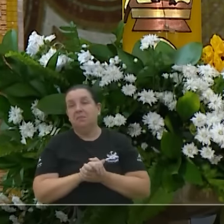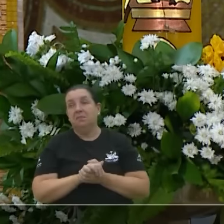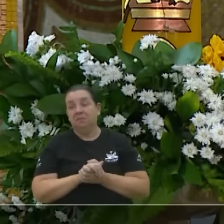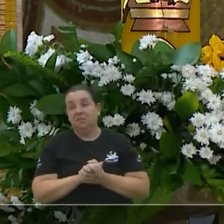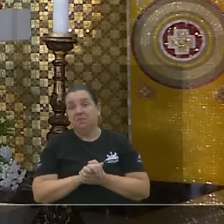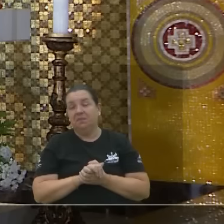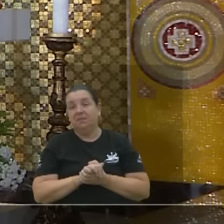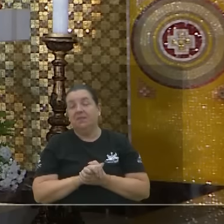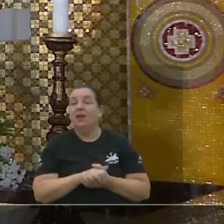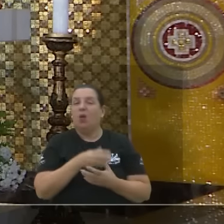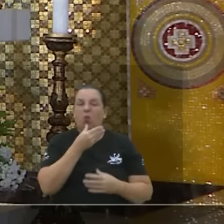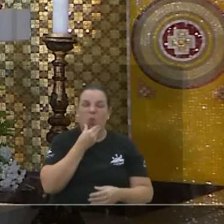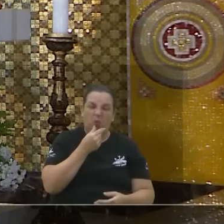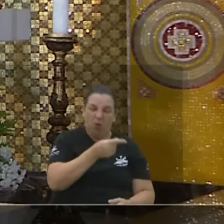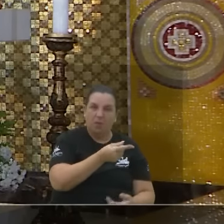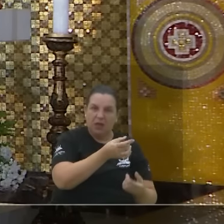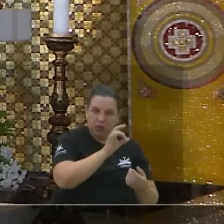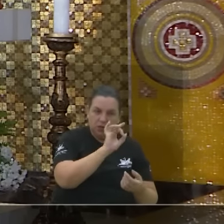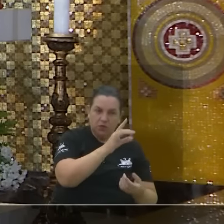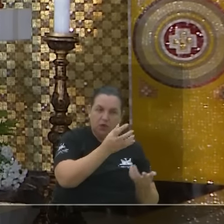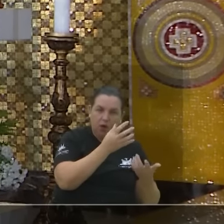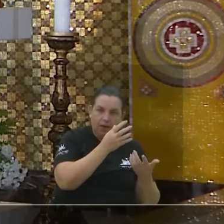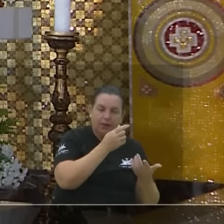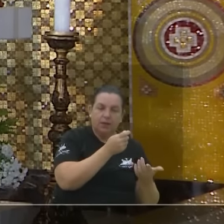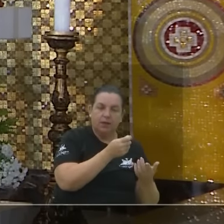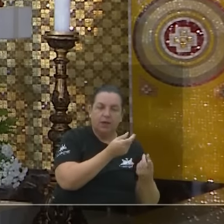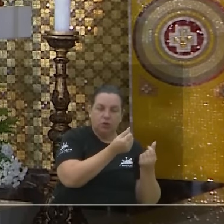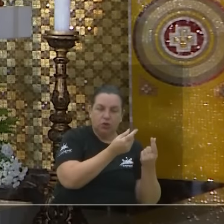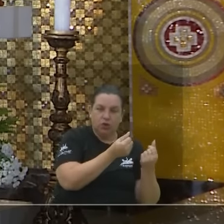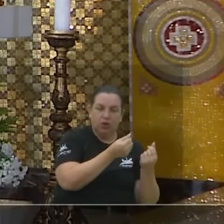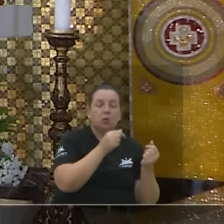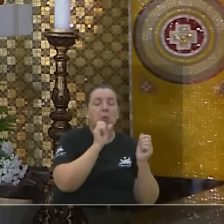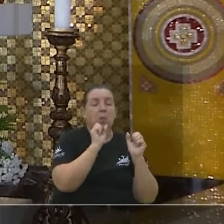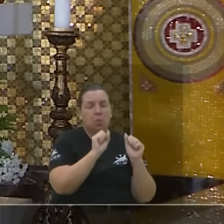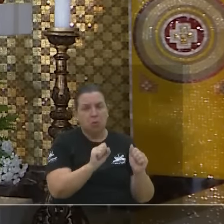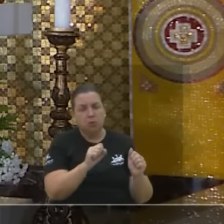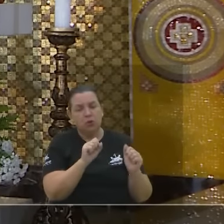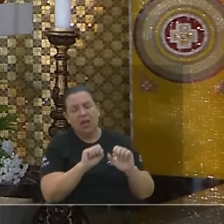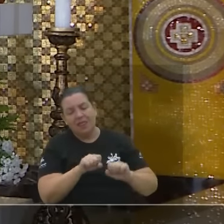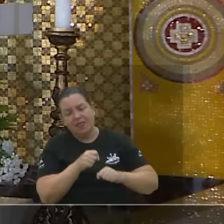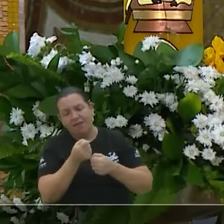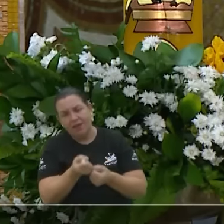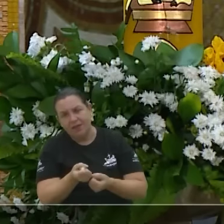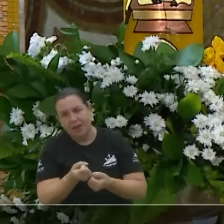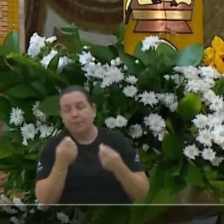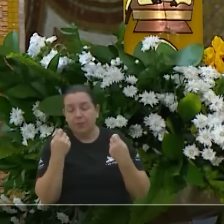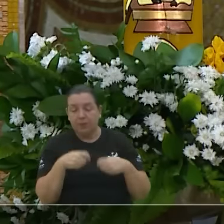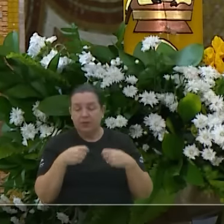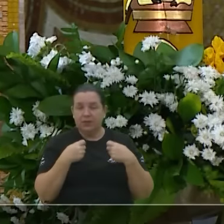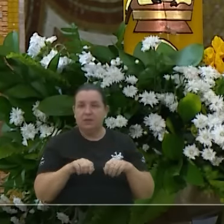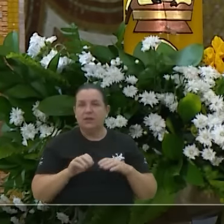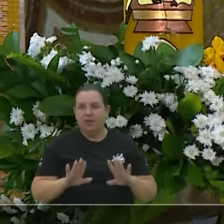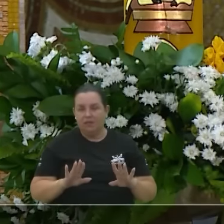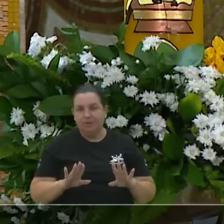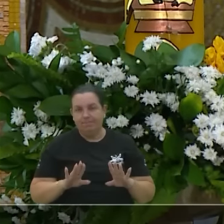O mercenário era assim, ele tinha até onde ele podia defender, ou precisava